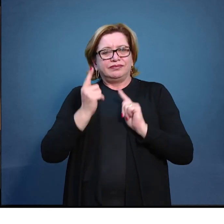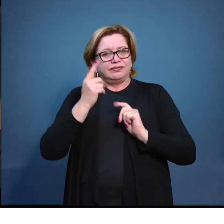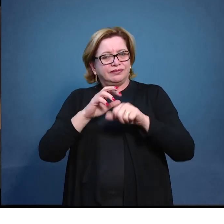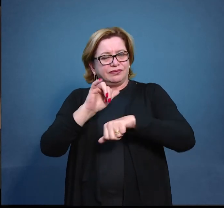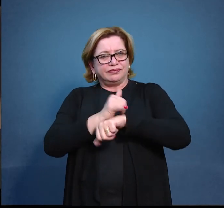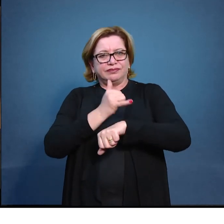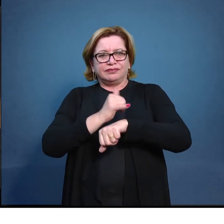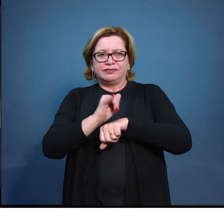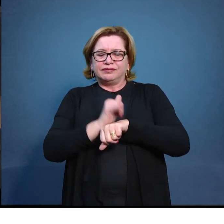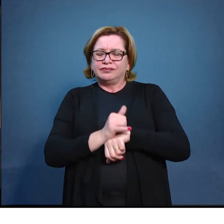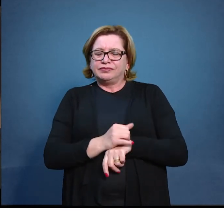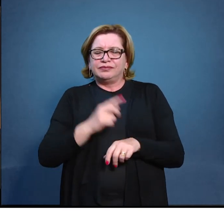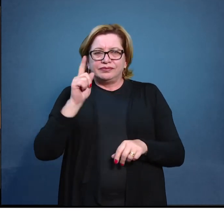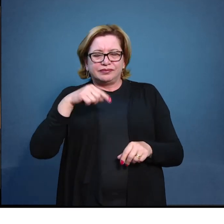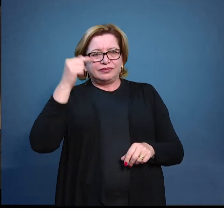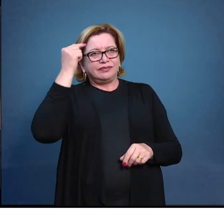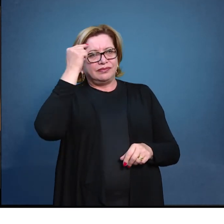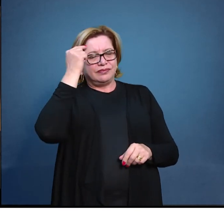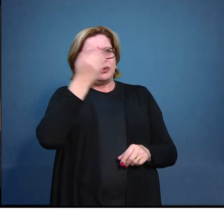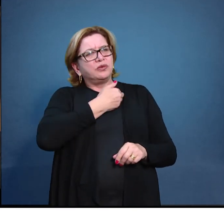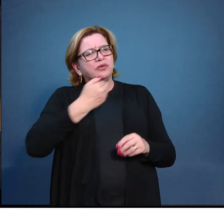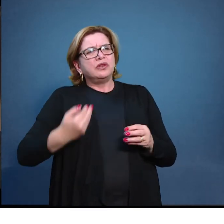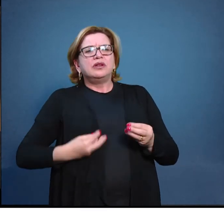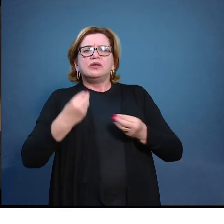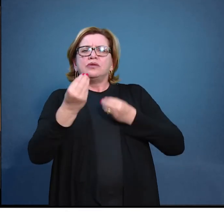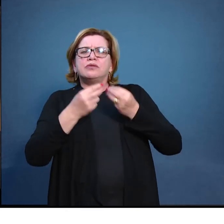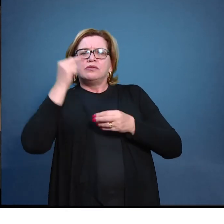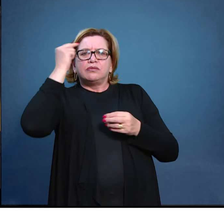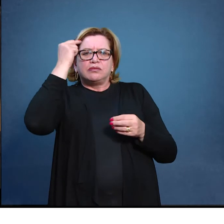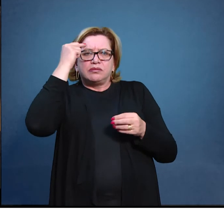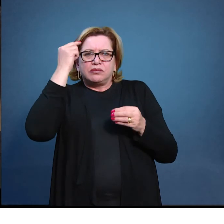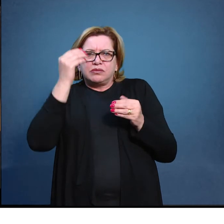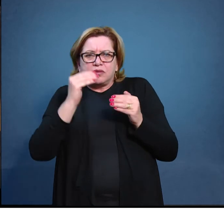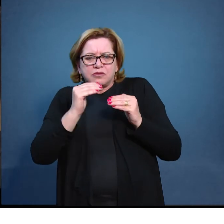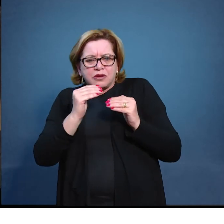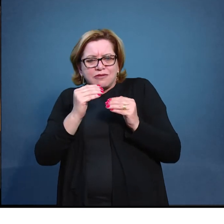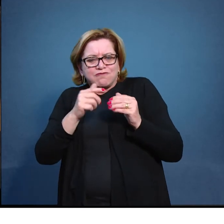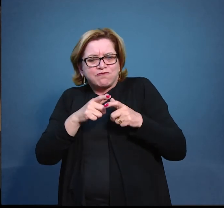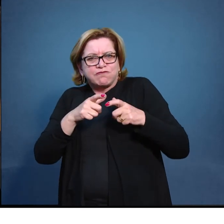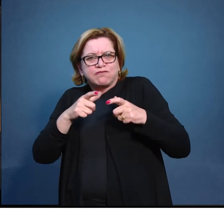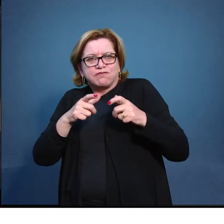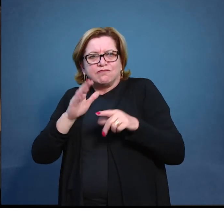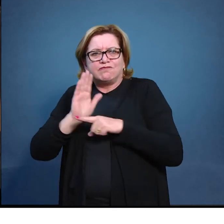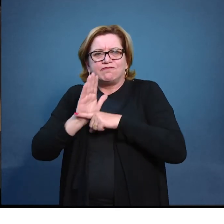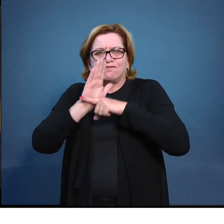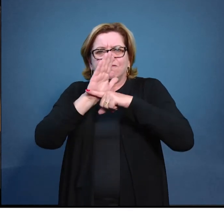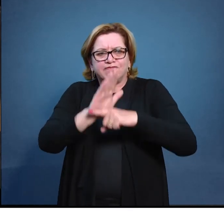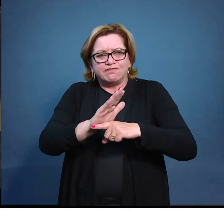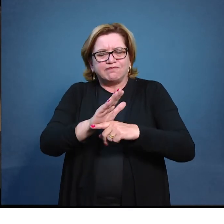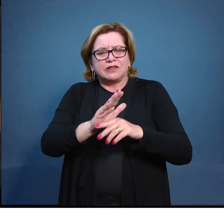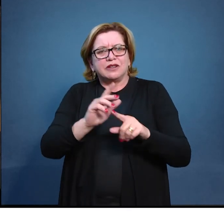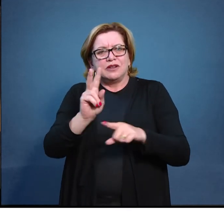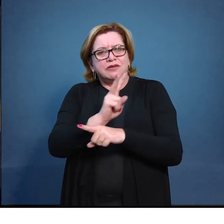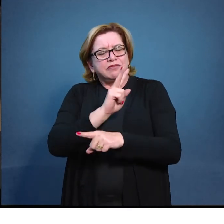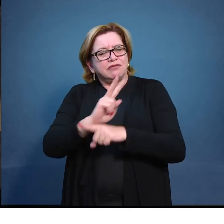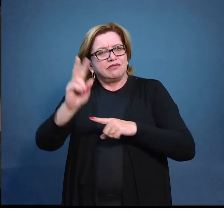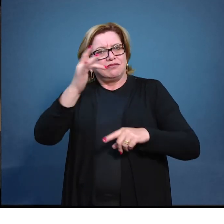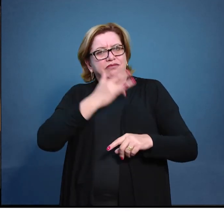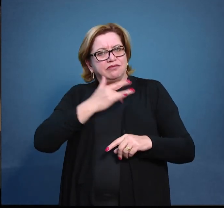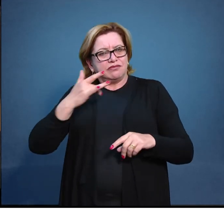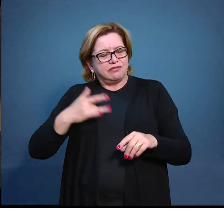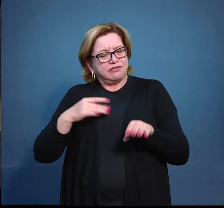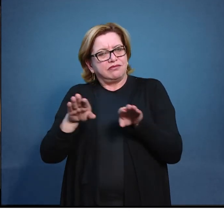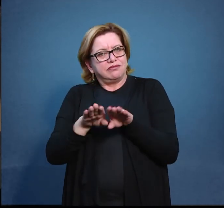é como o governo pode pensar o desenvolvimento das ações para atendimento da saúde, para